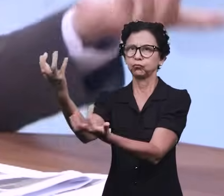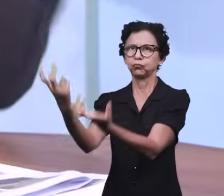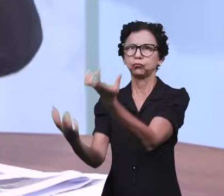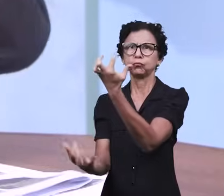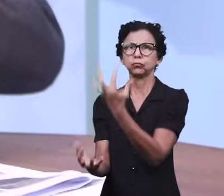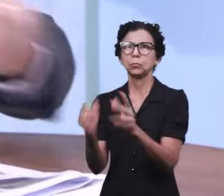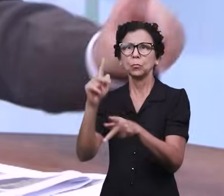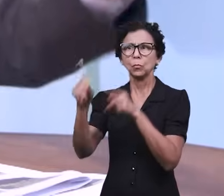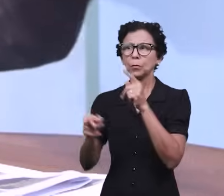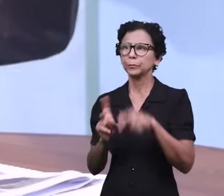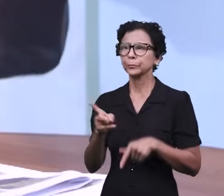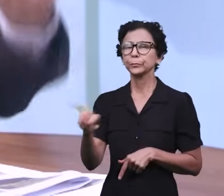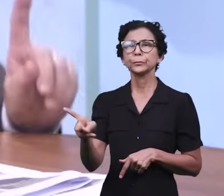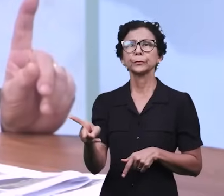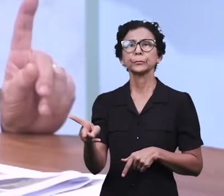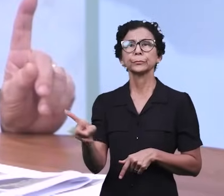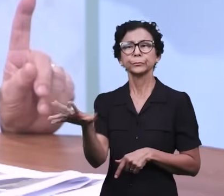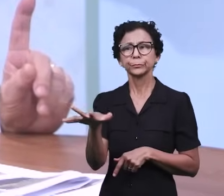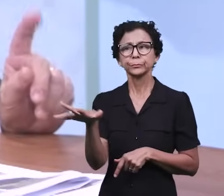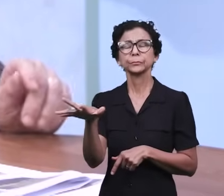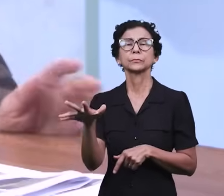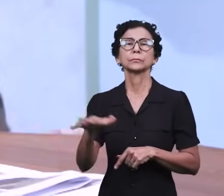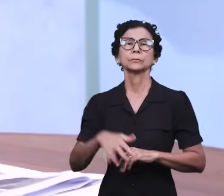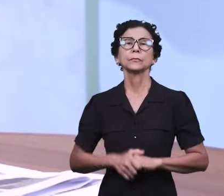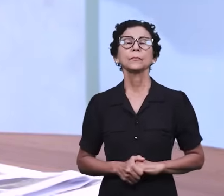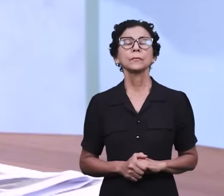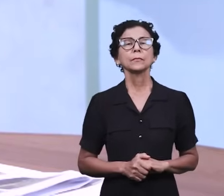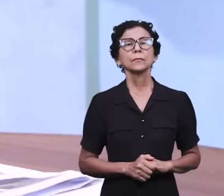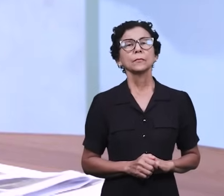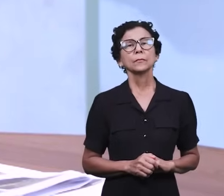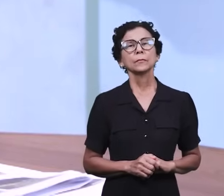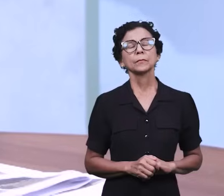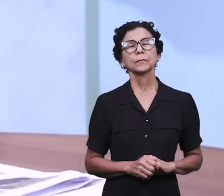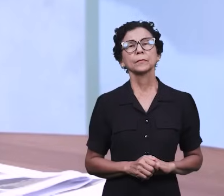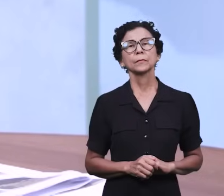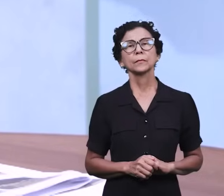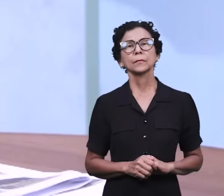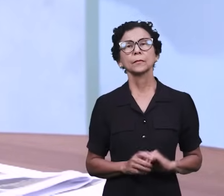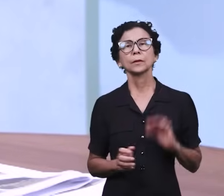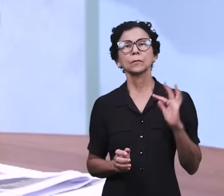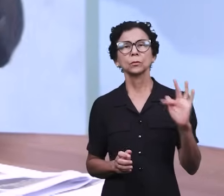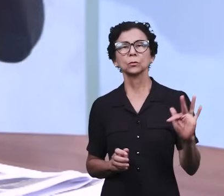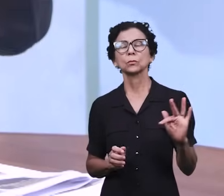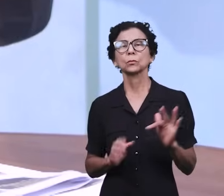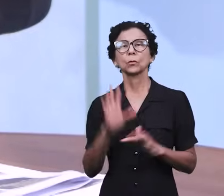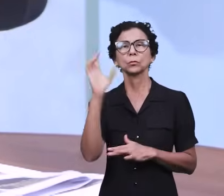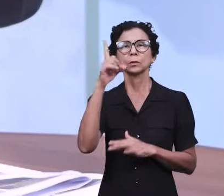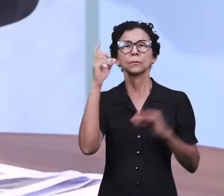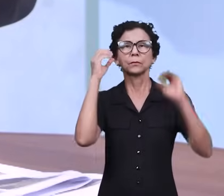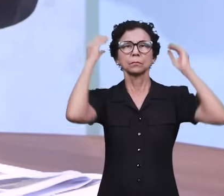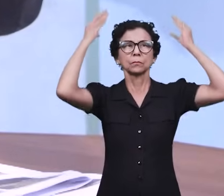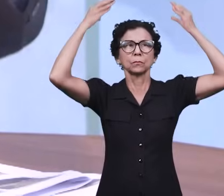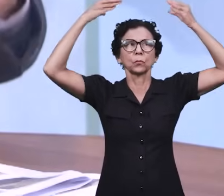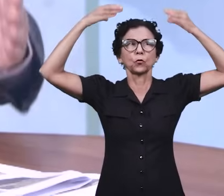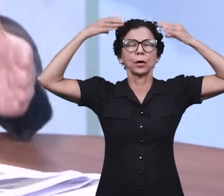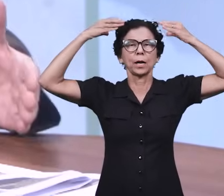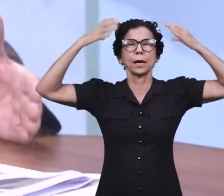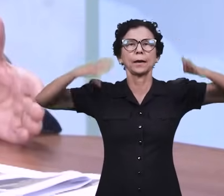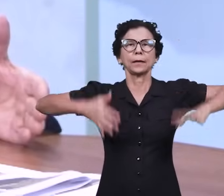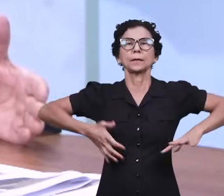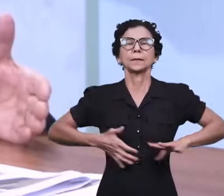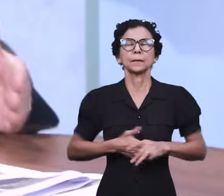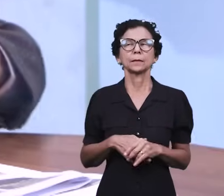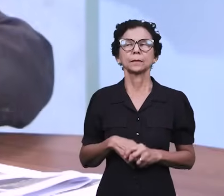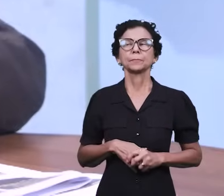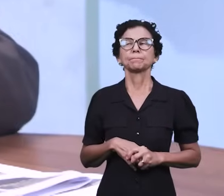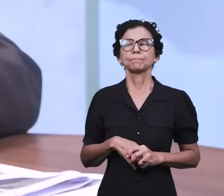mas não tiraram os jebuseus lá de dentro. E Davi, quando foi rei, ele colocou os olhos sobre aquele